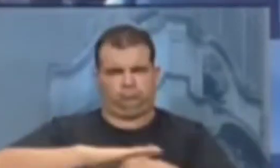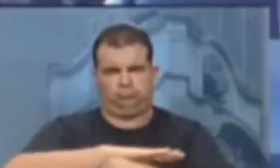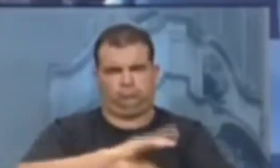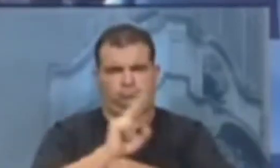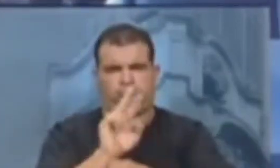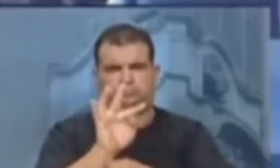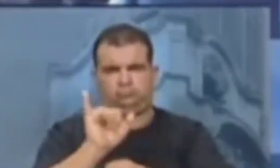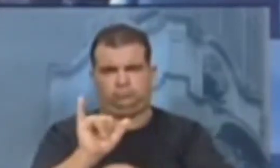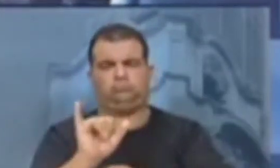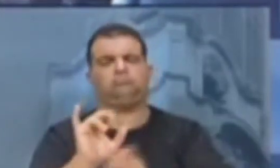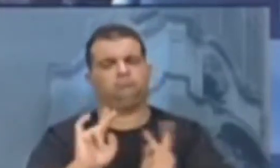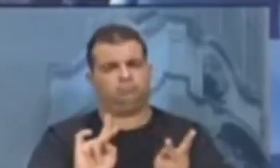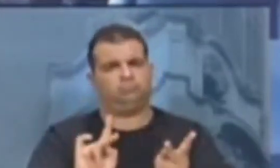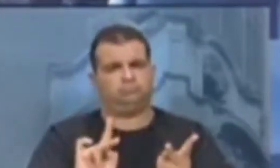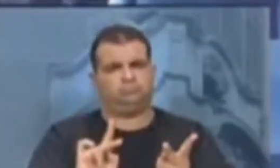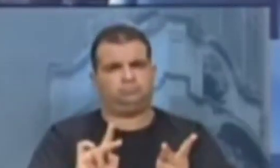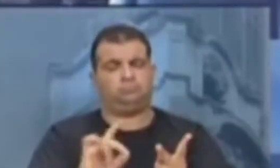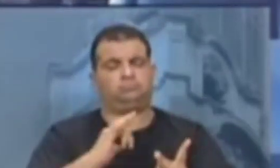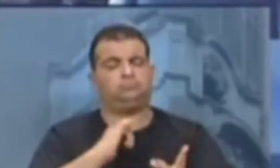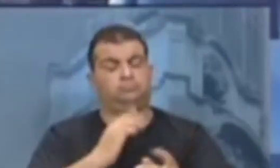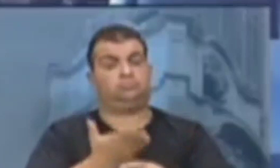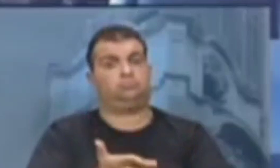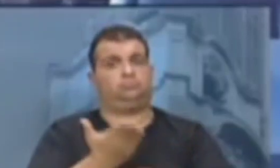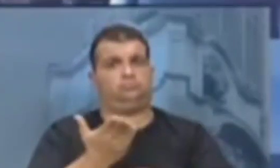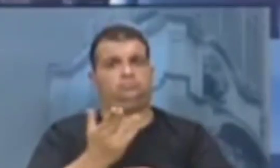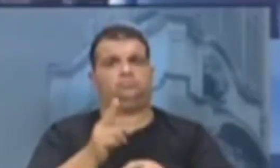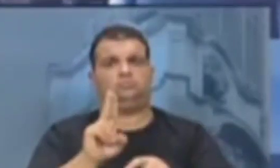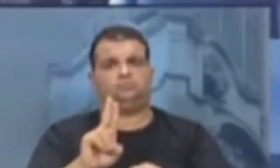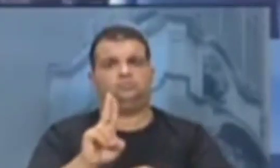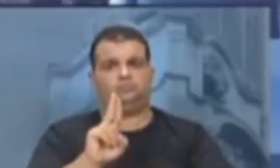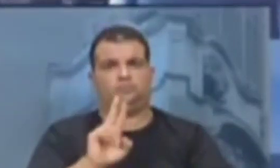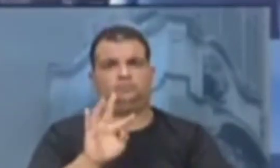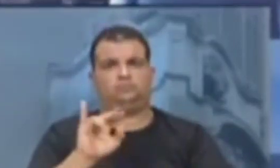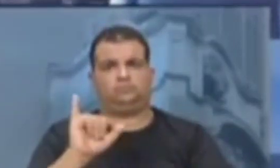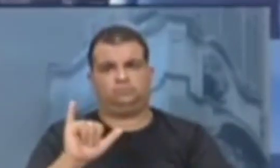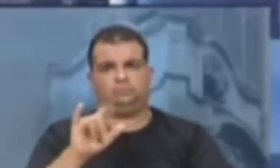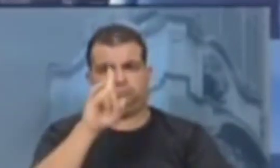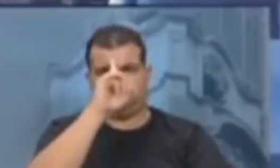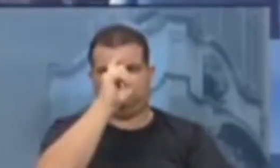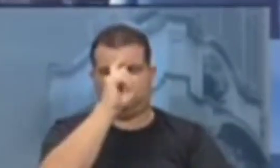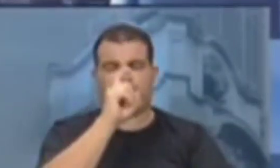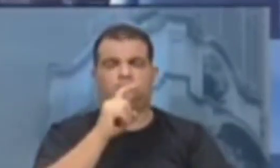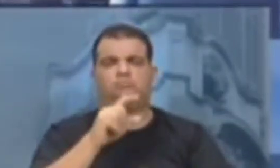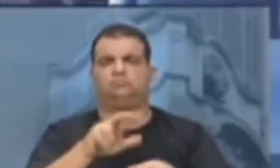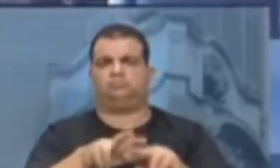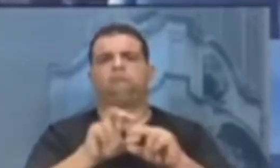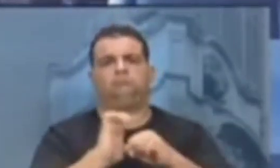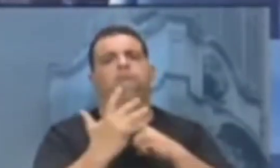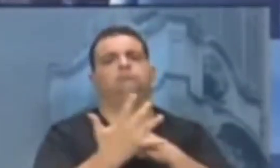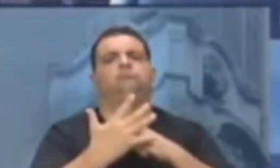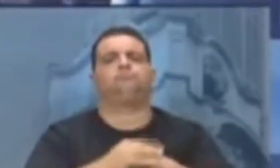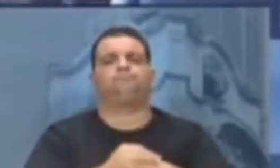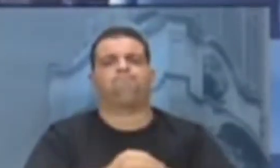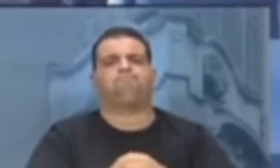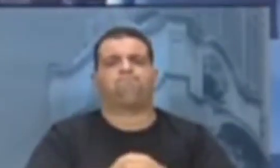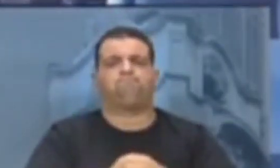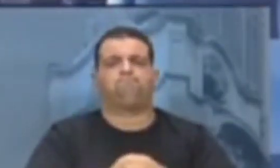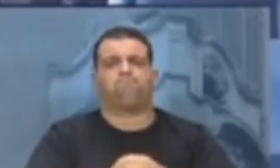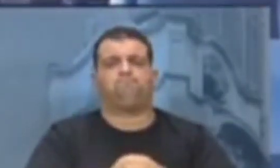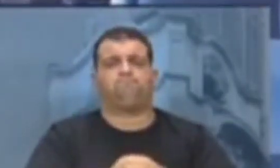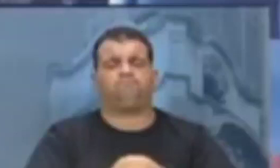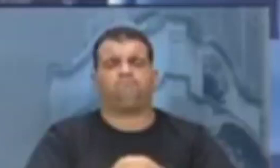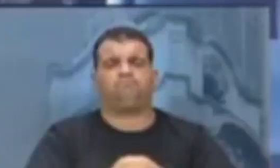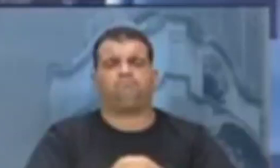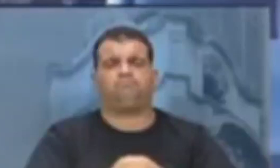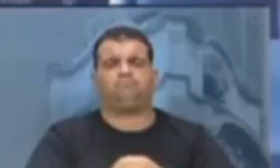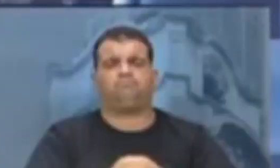tudo indica que teremos um aumento da utilização dos leitos de UTI devido à pandemia. E